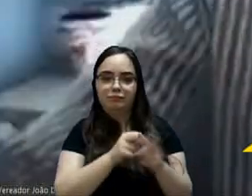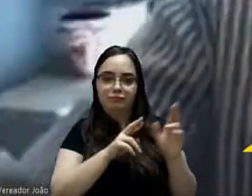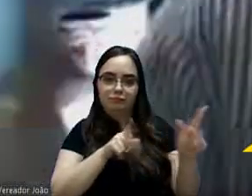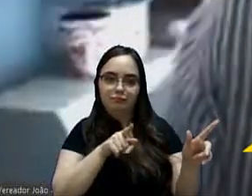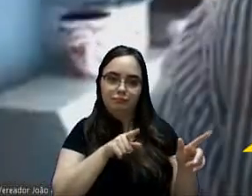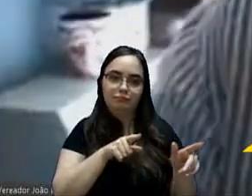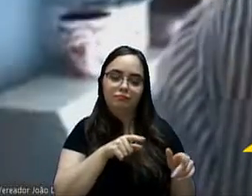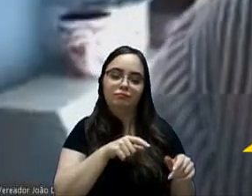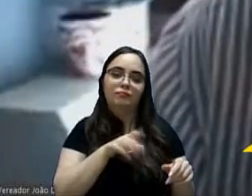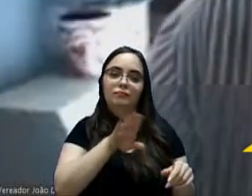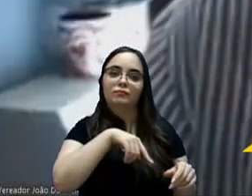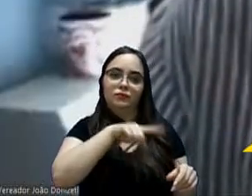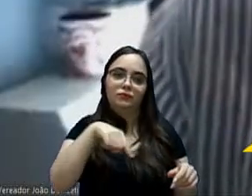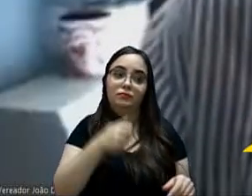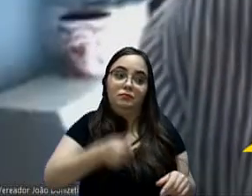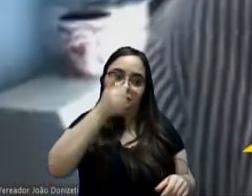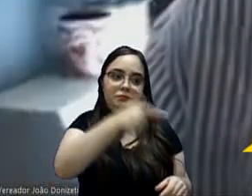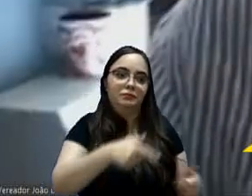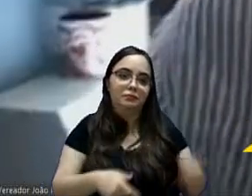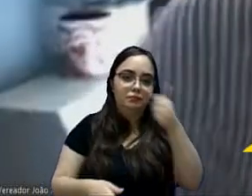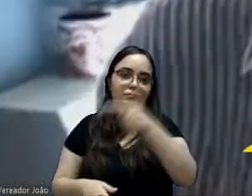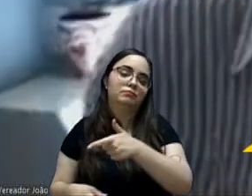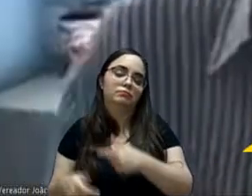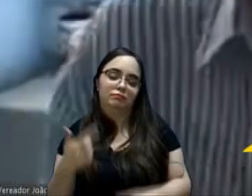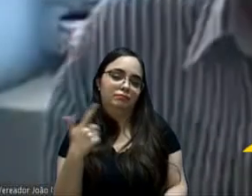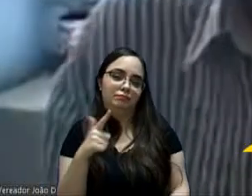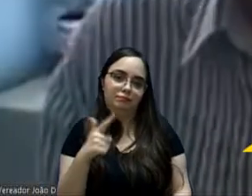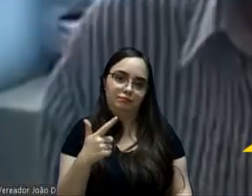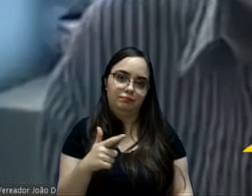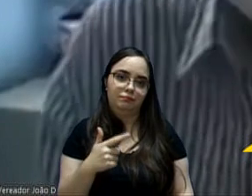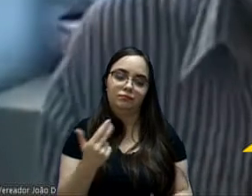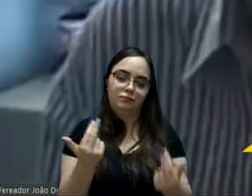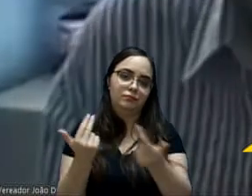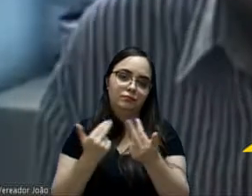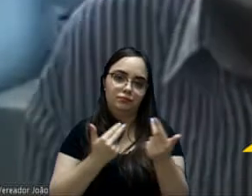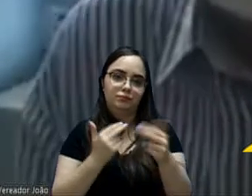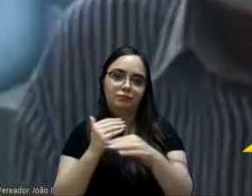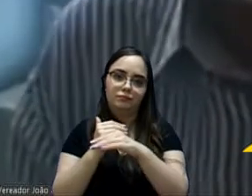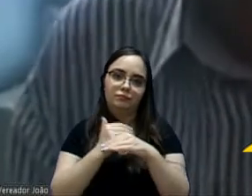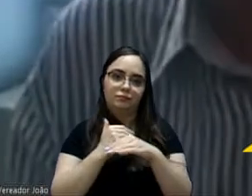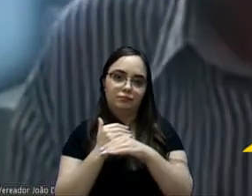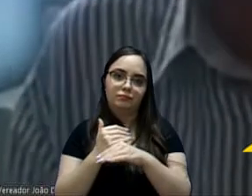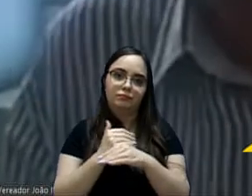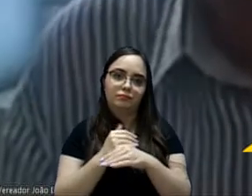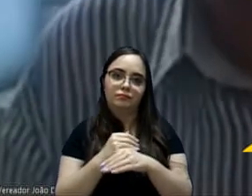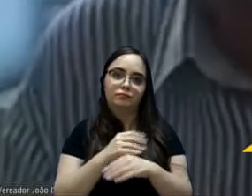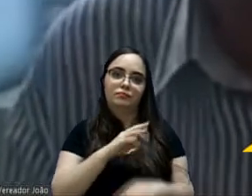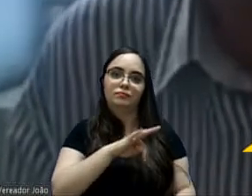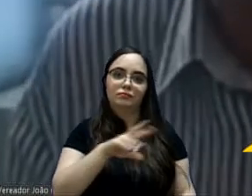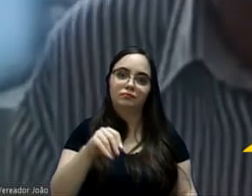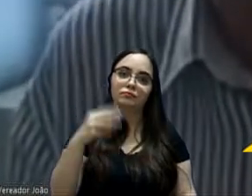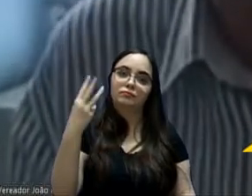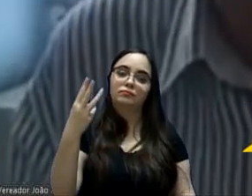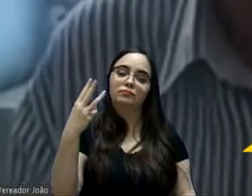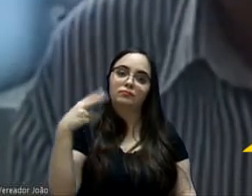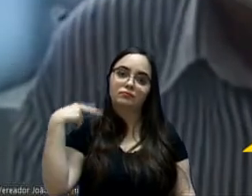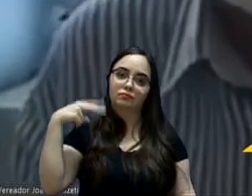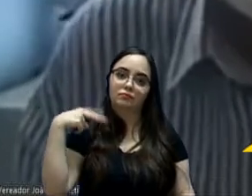Mas ninguém é melhor que ninguém. Ninguém é melhor que ninguém. E aí a equipe dos três vereadores da Comissão